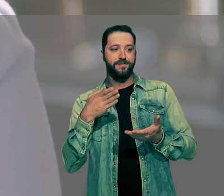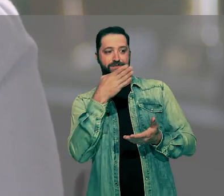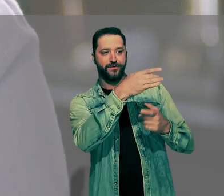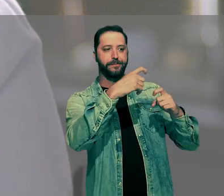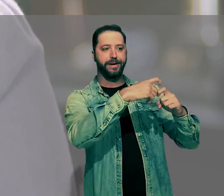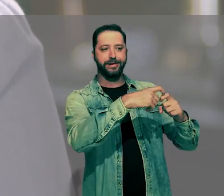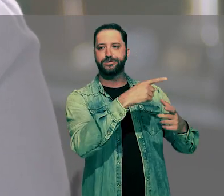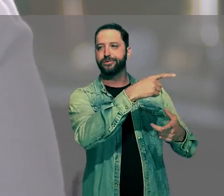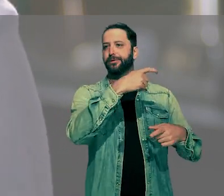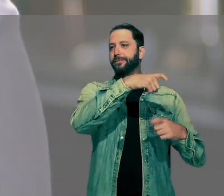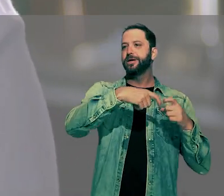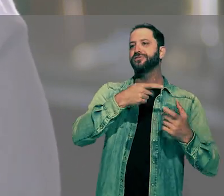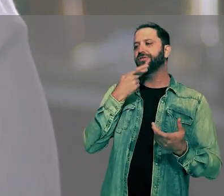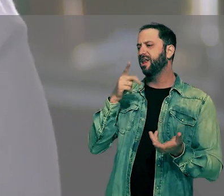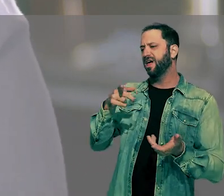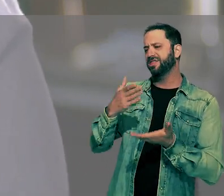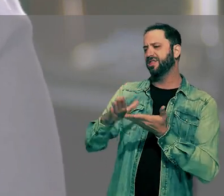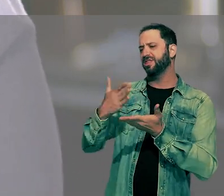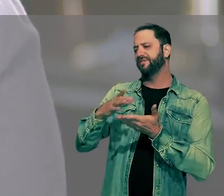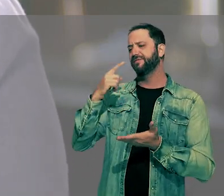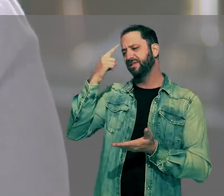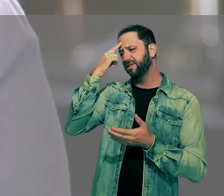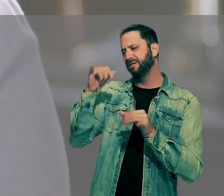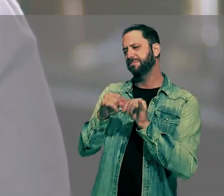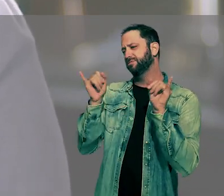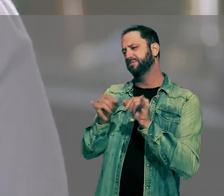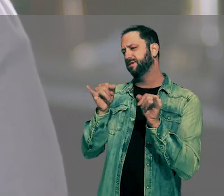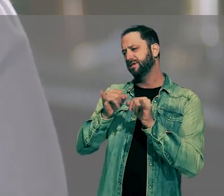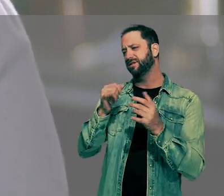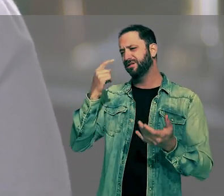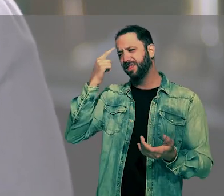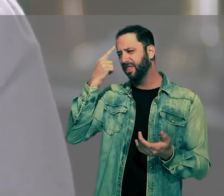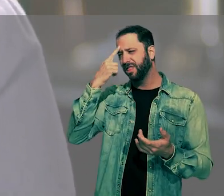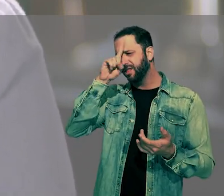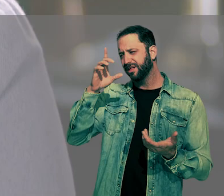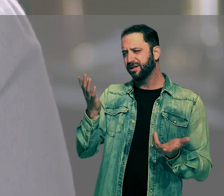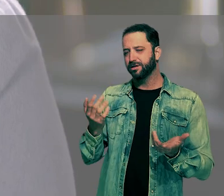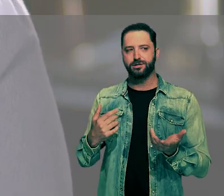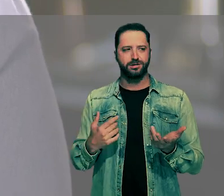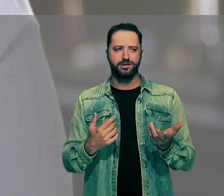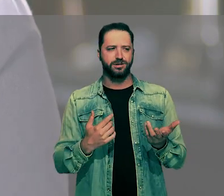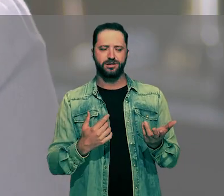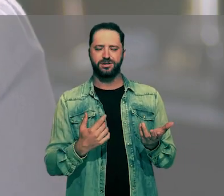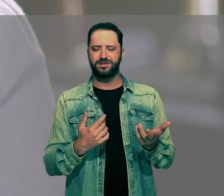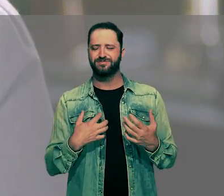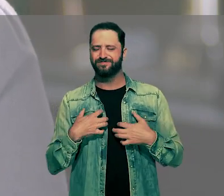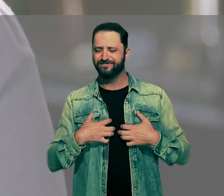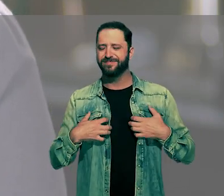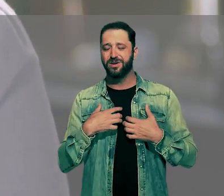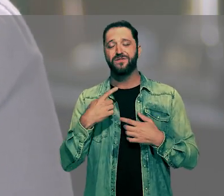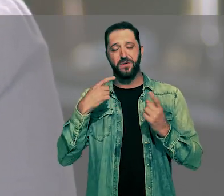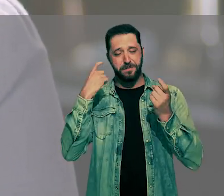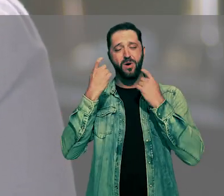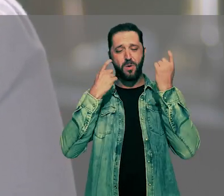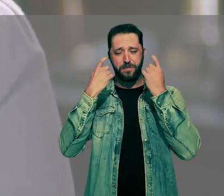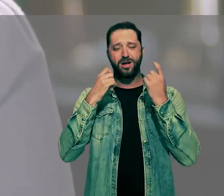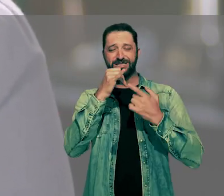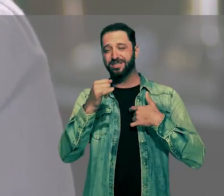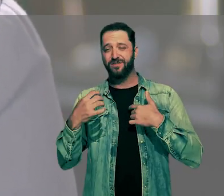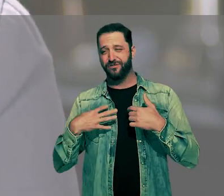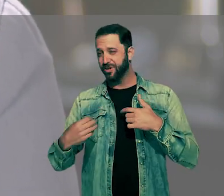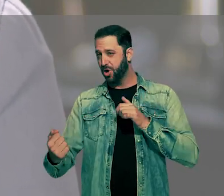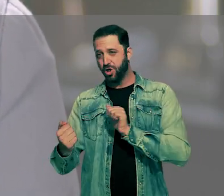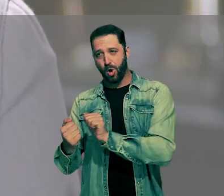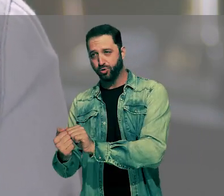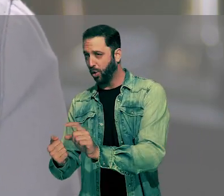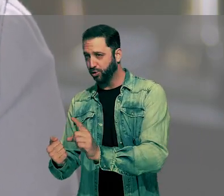o médico ainda falar que você está tendo coisas da sua cabeça, então esse é o meu pior pesadelo, de não estar